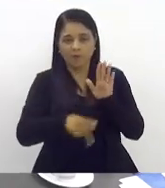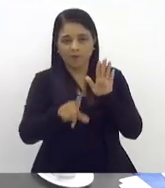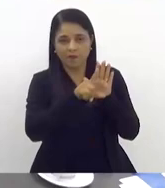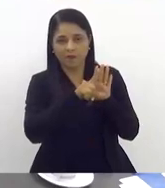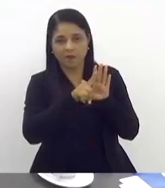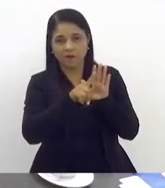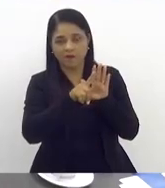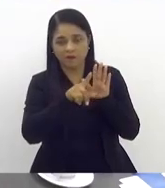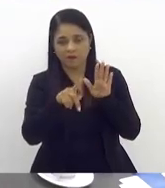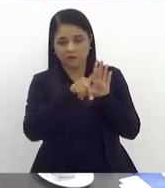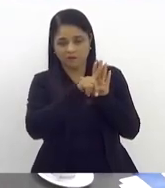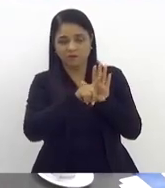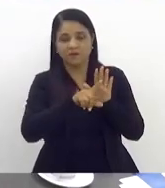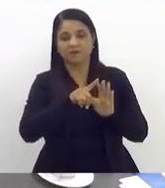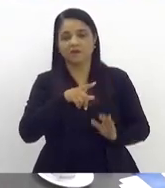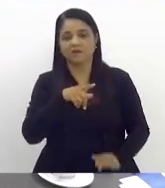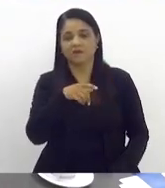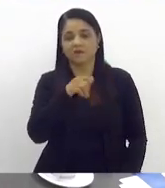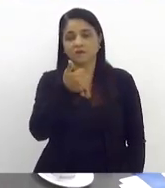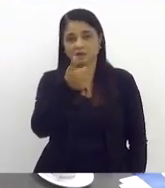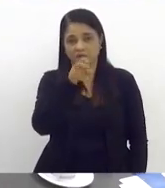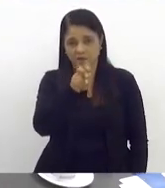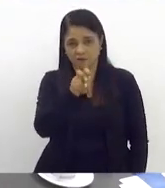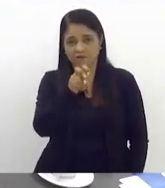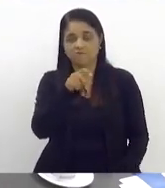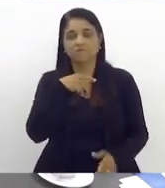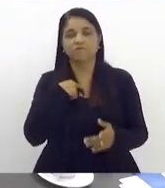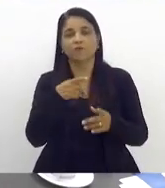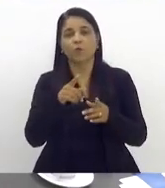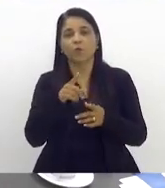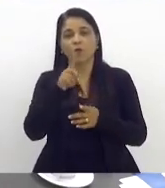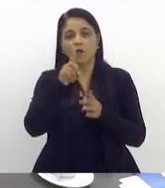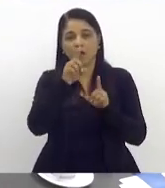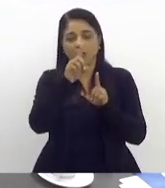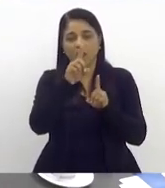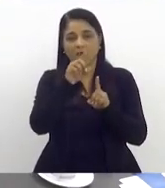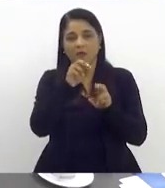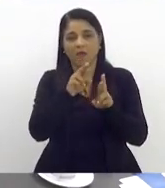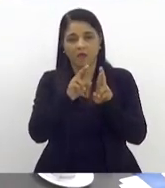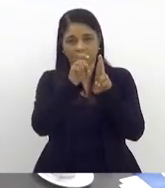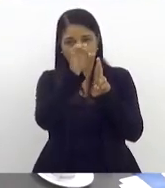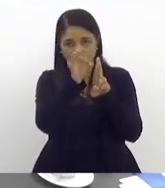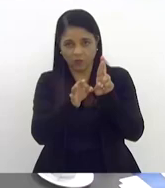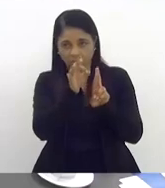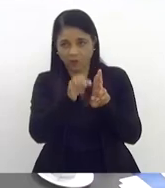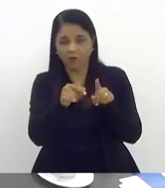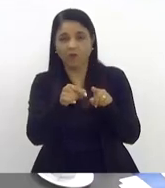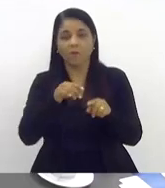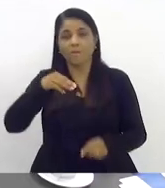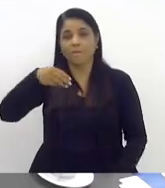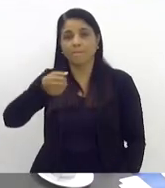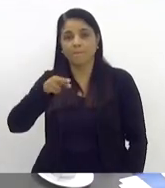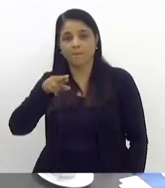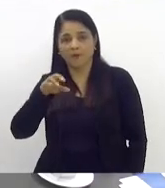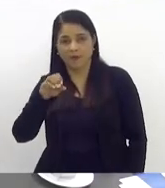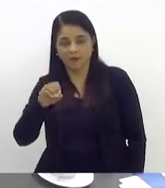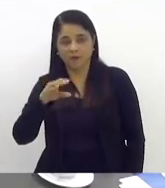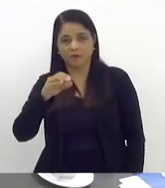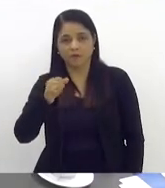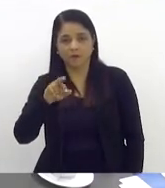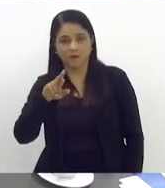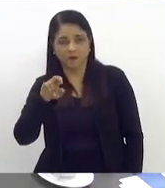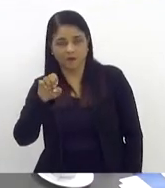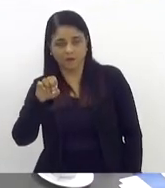foi, inclusive, objeto de um diálogo do reitor licenciado Mário Carneiro, junto comigo, que a gente acordou de retirá-lo de